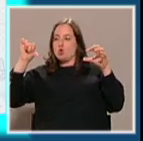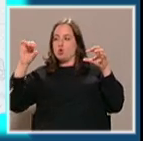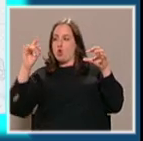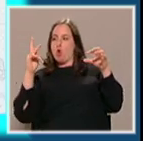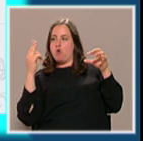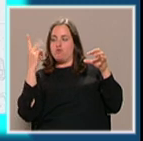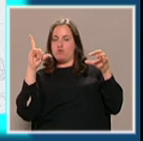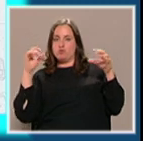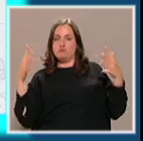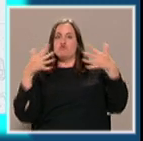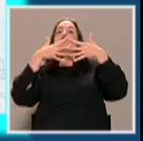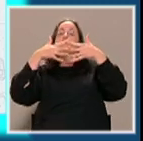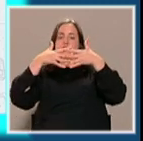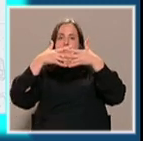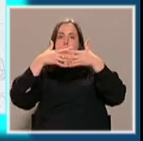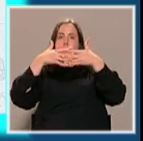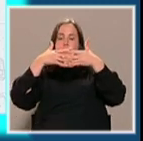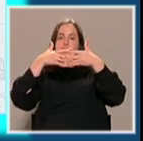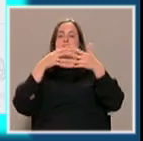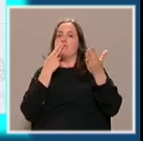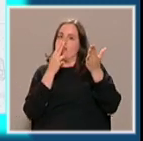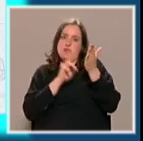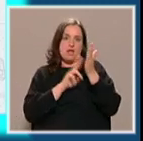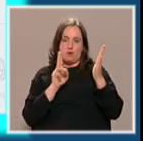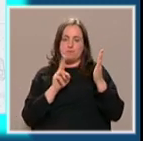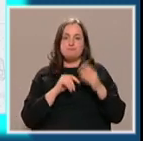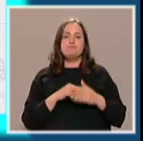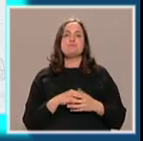óvulo. Esta é verdadeira.